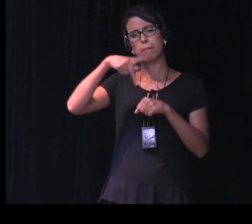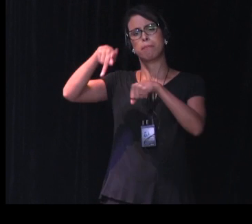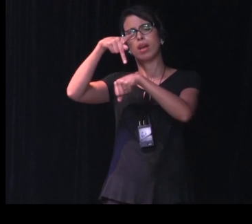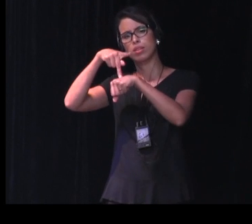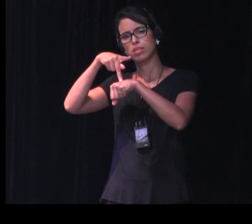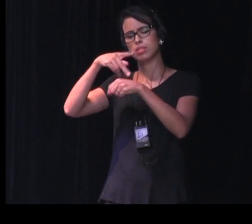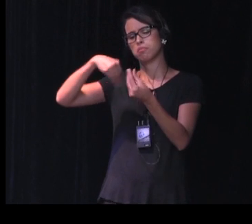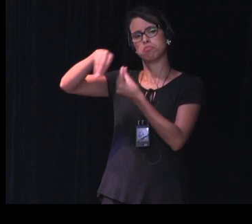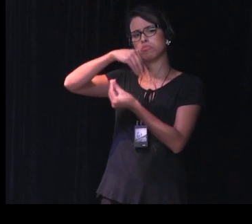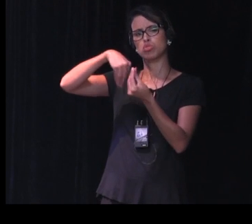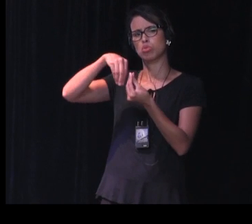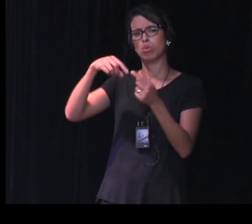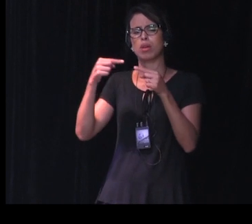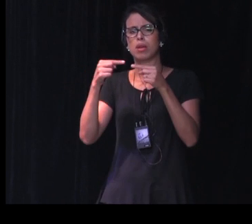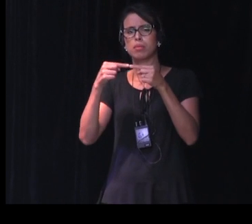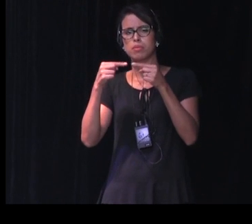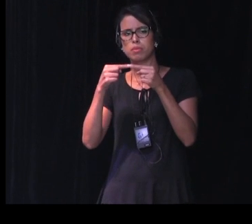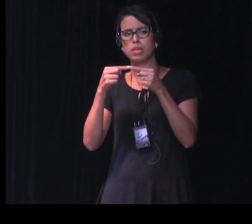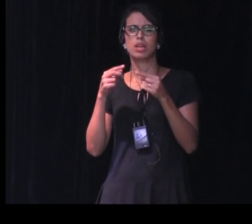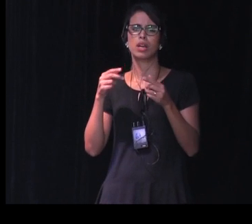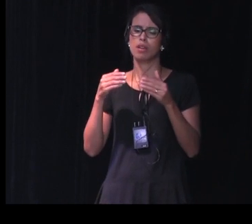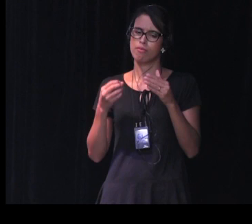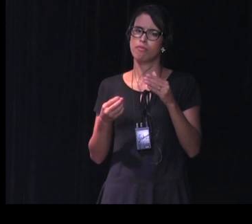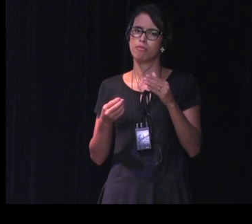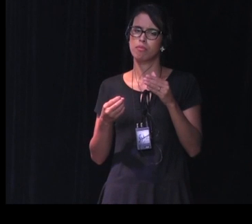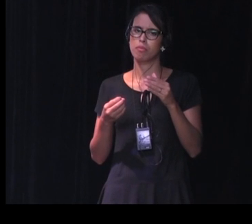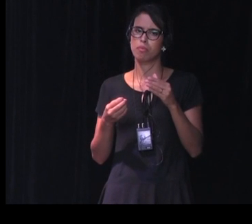como vinho de missa e não para outro.